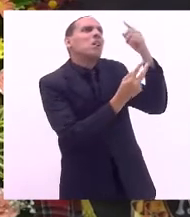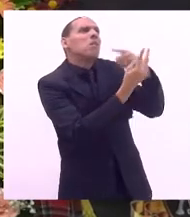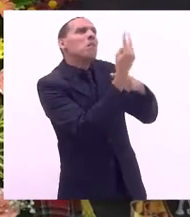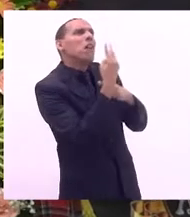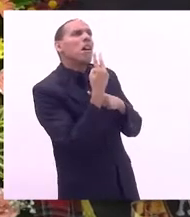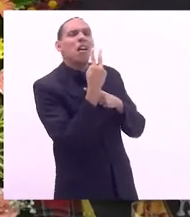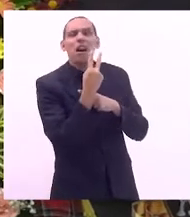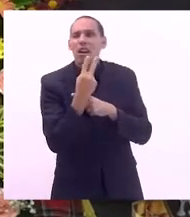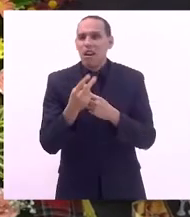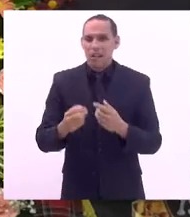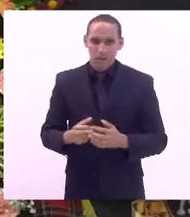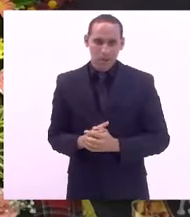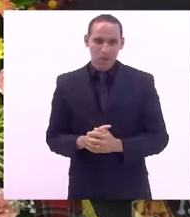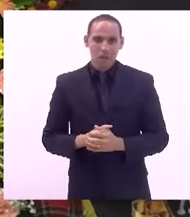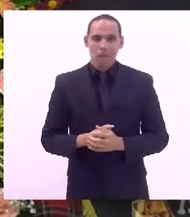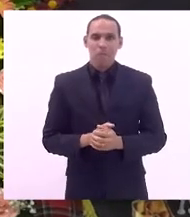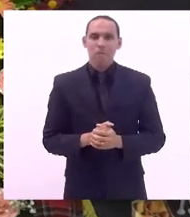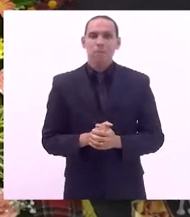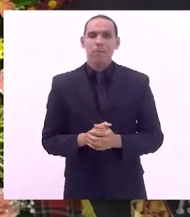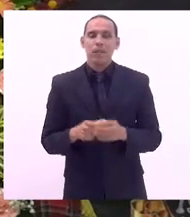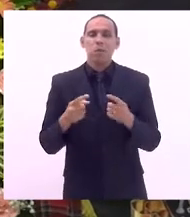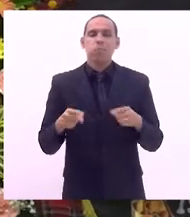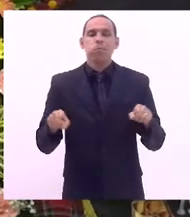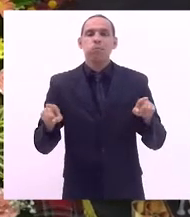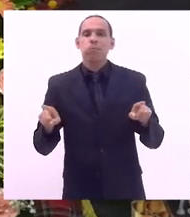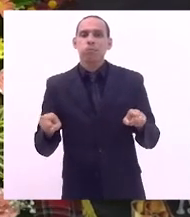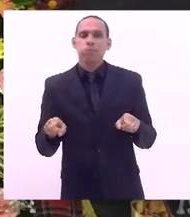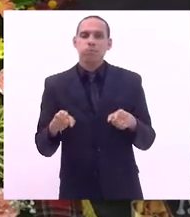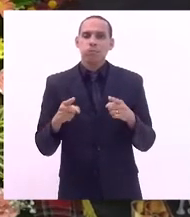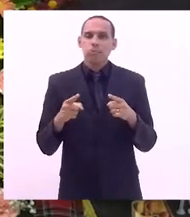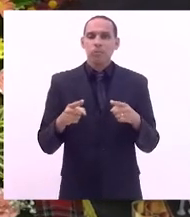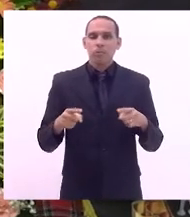u o u